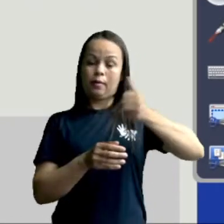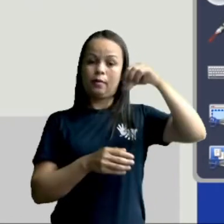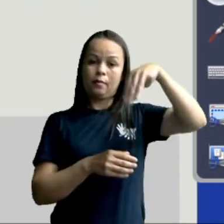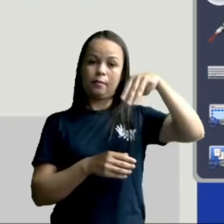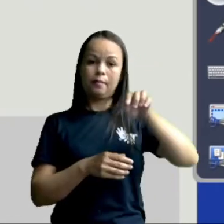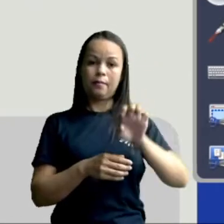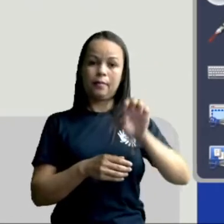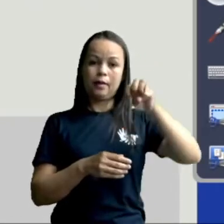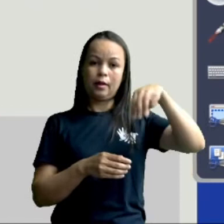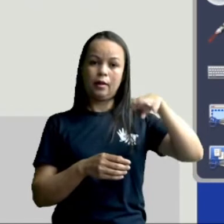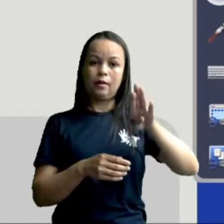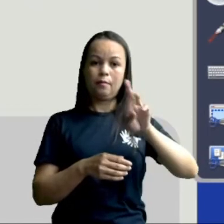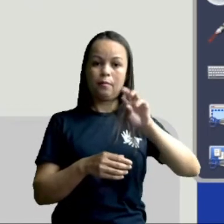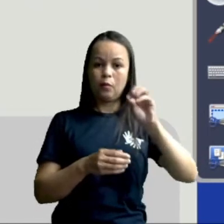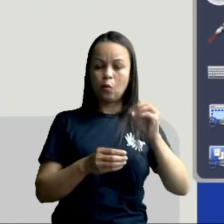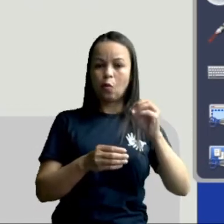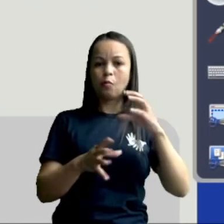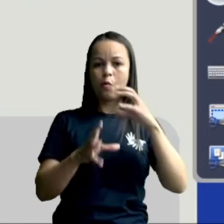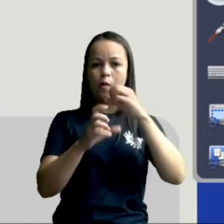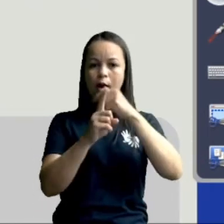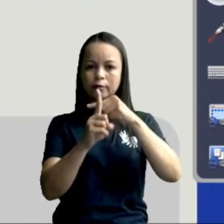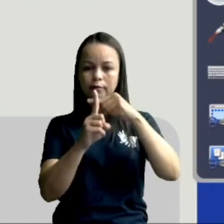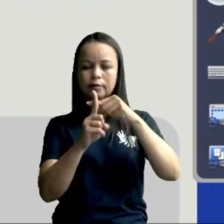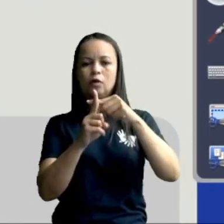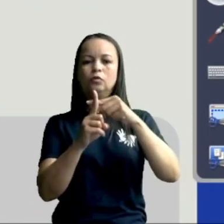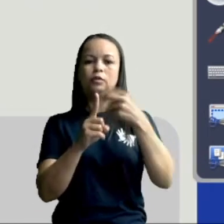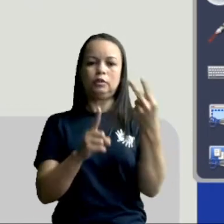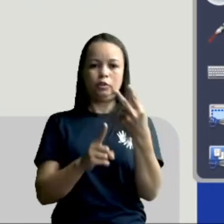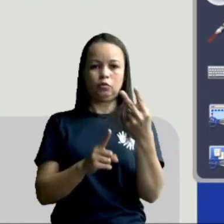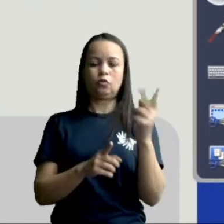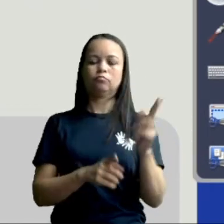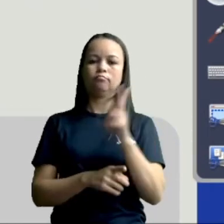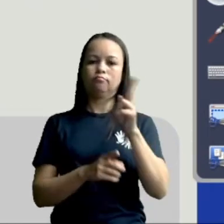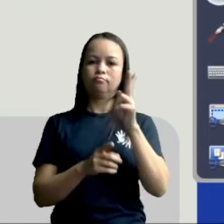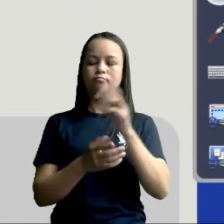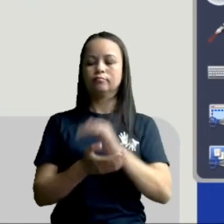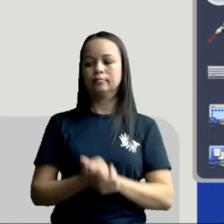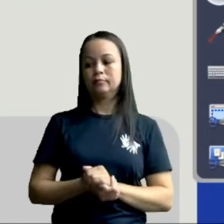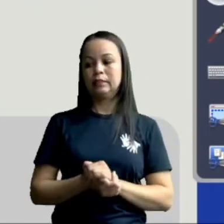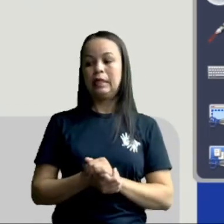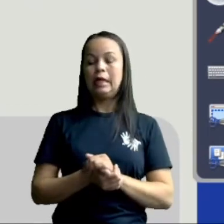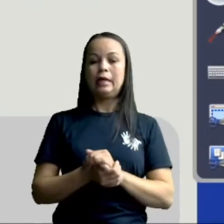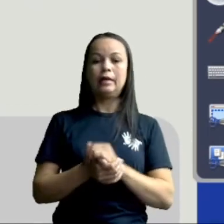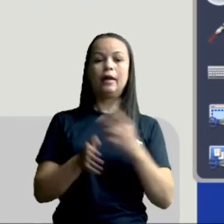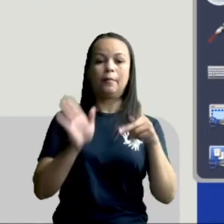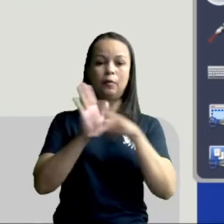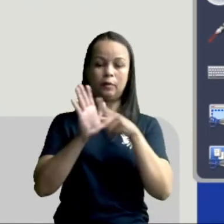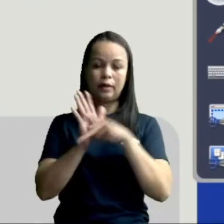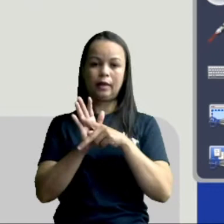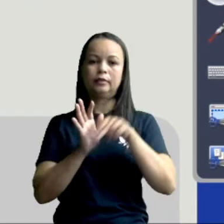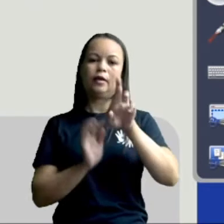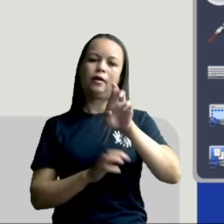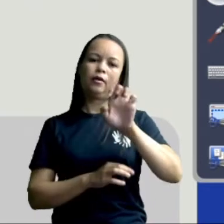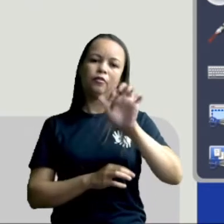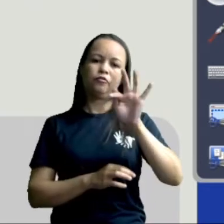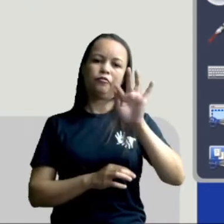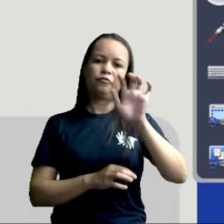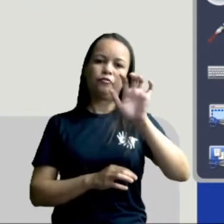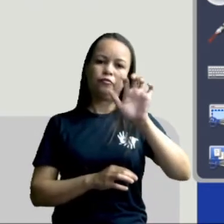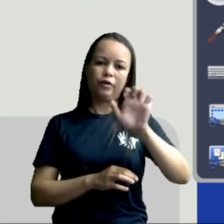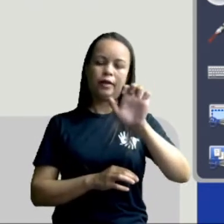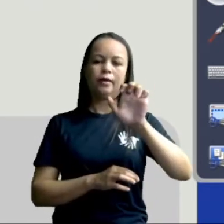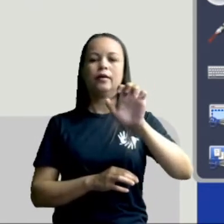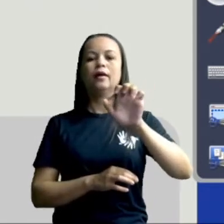como uma adição de dois valores. E a propriedade reflexiva diz que a gente